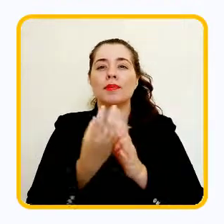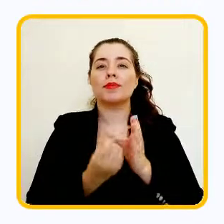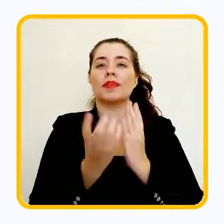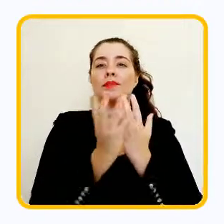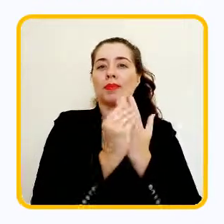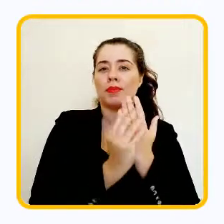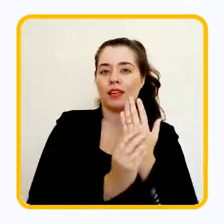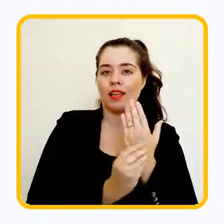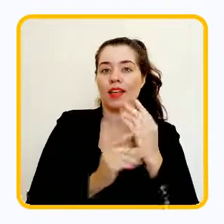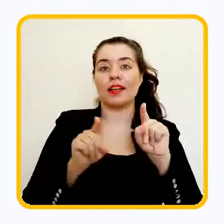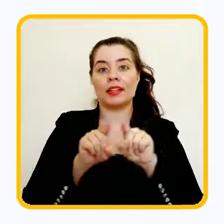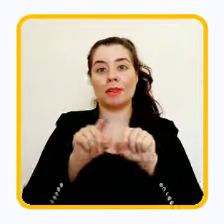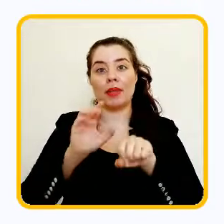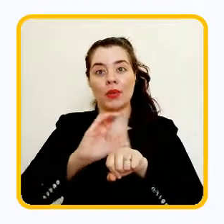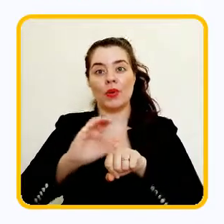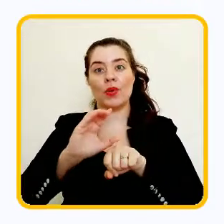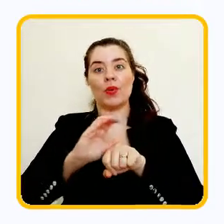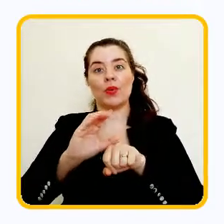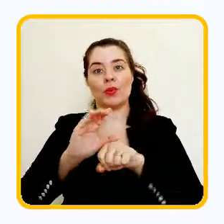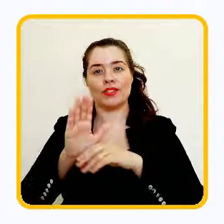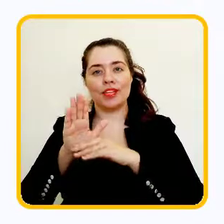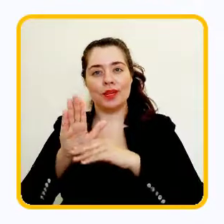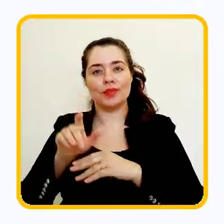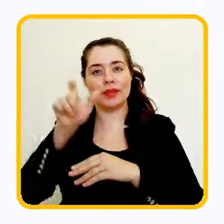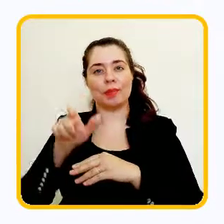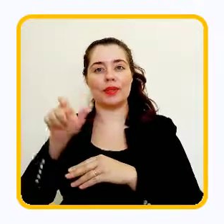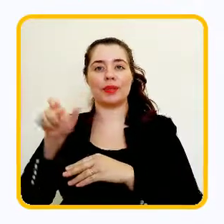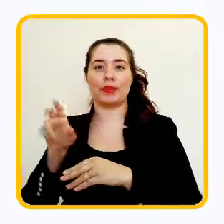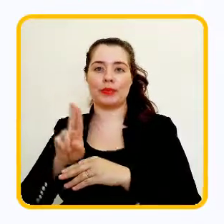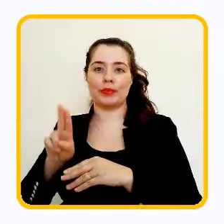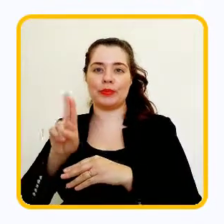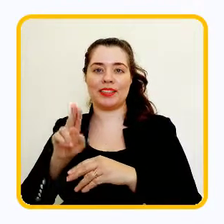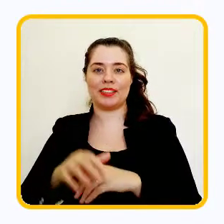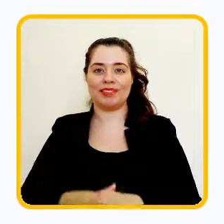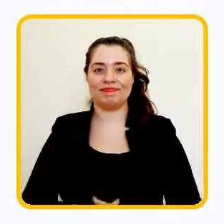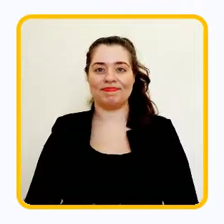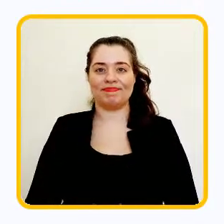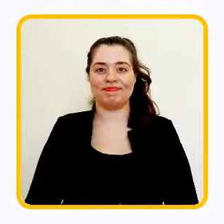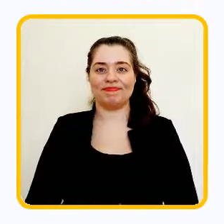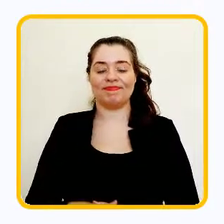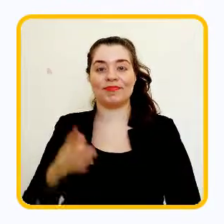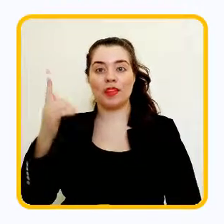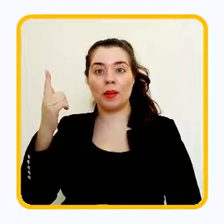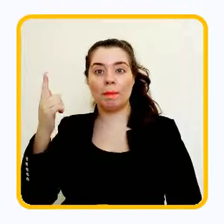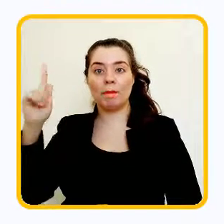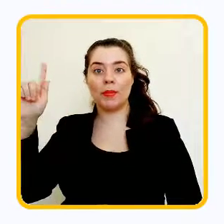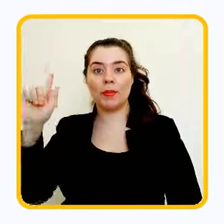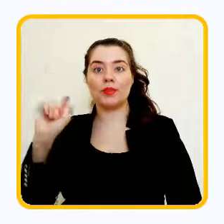de suporte à pesquisa e produção bibliográfica, além de curso e suporte aos usuários.